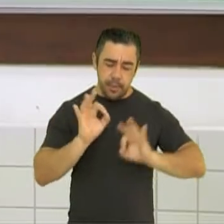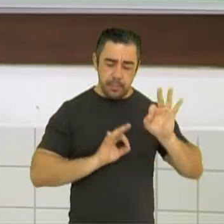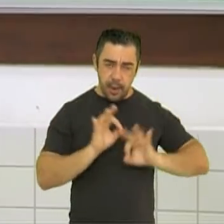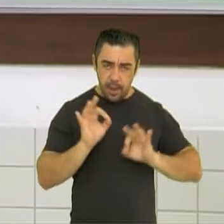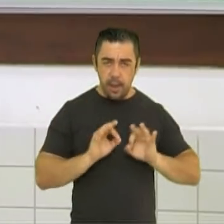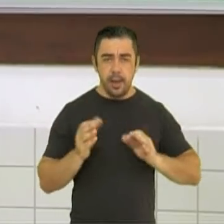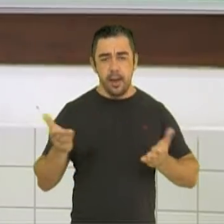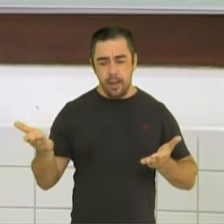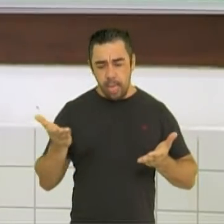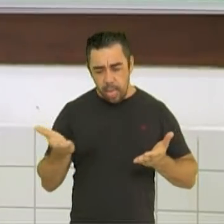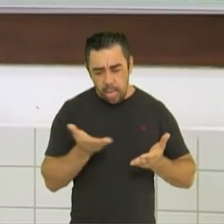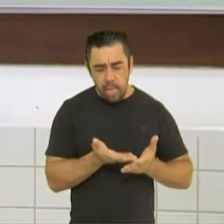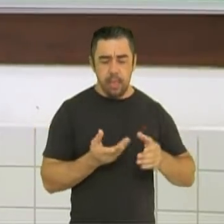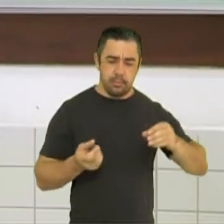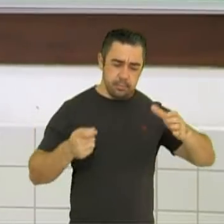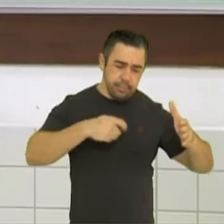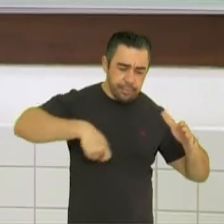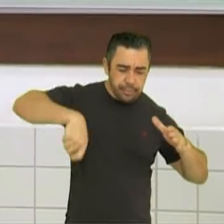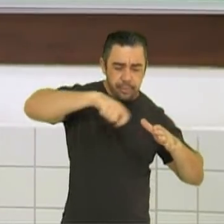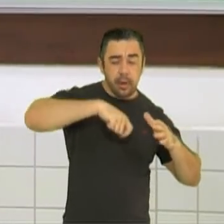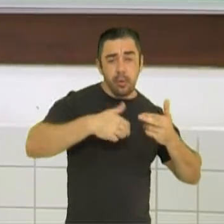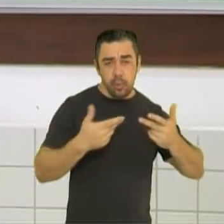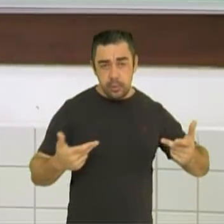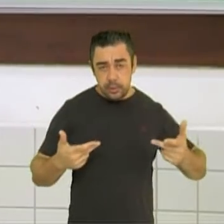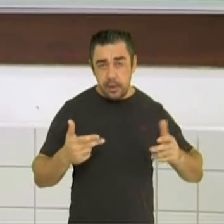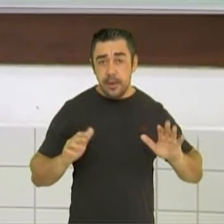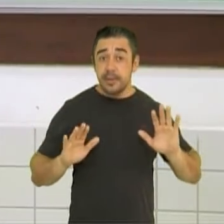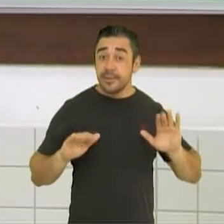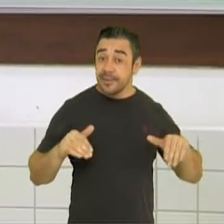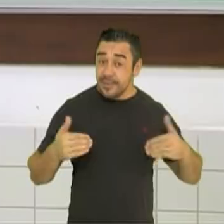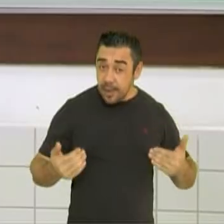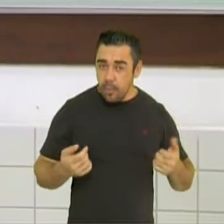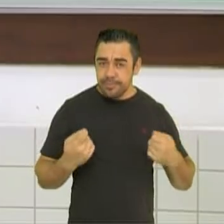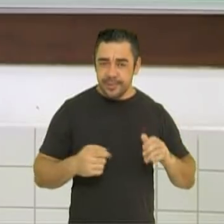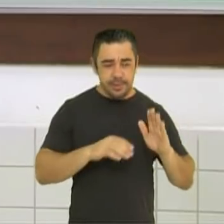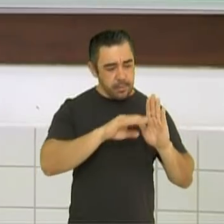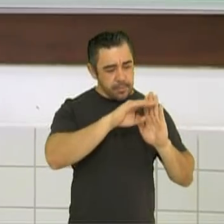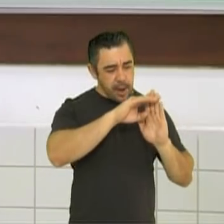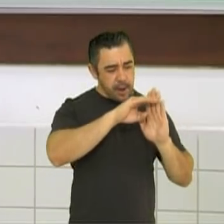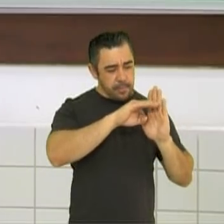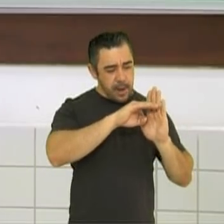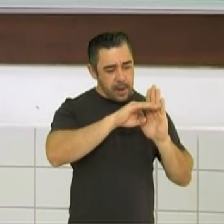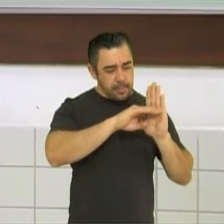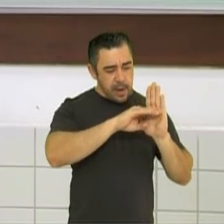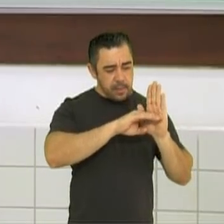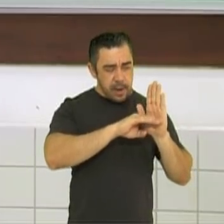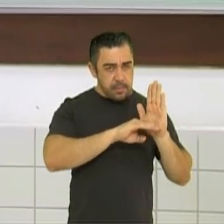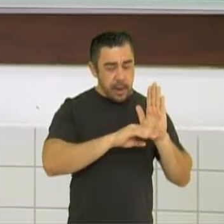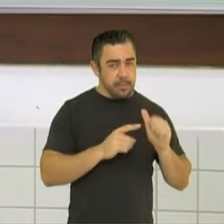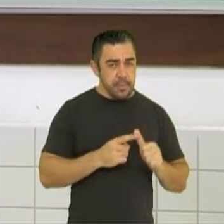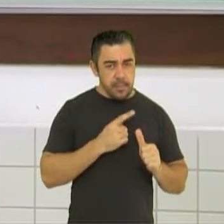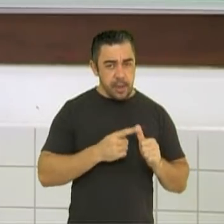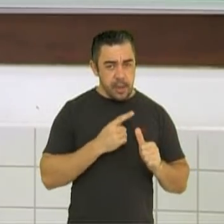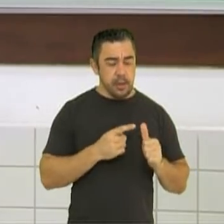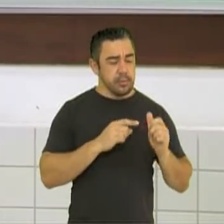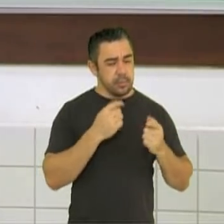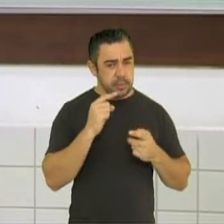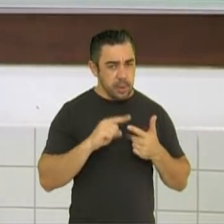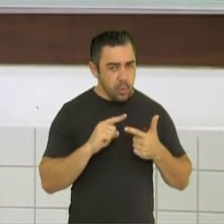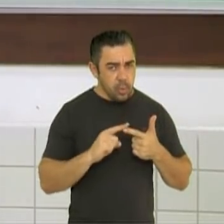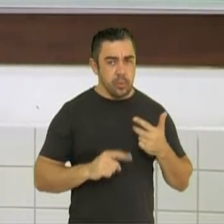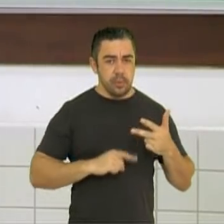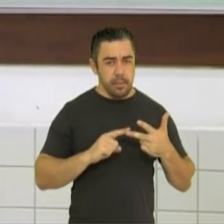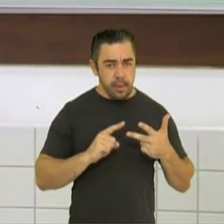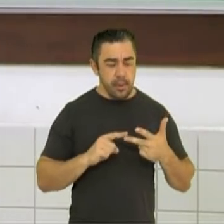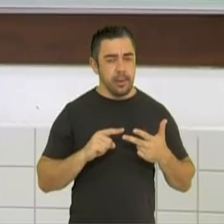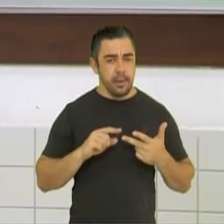você tem ali partes que elas precisam ter uma sequência. Ou você coloca só massa, massa, recheio, recheio, né? Eles não vão parar,